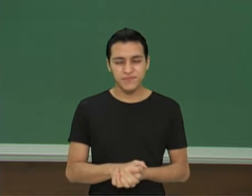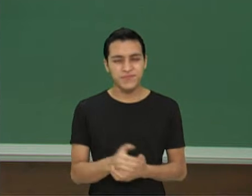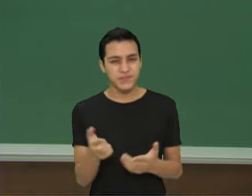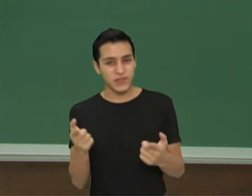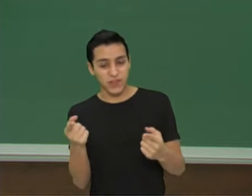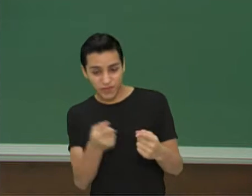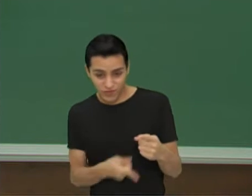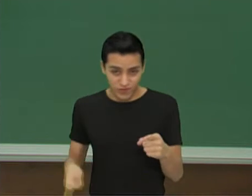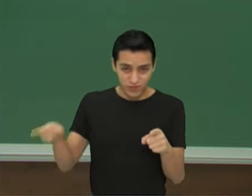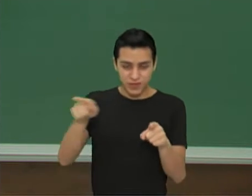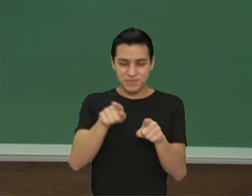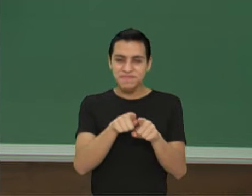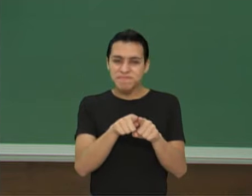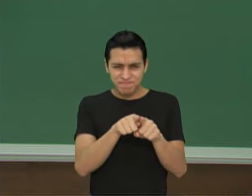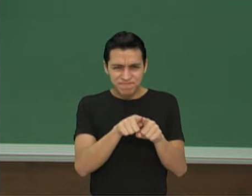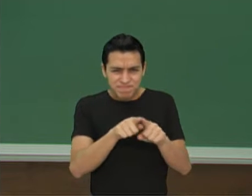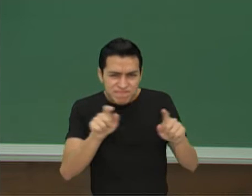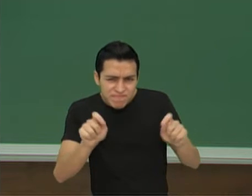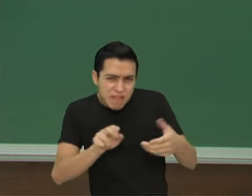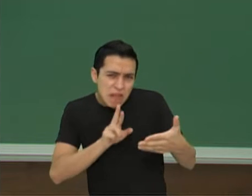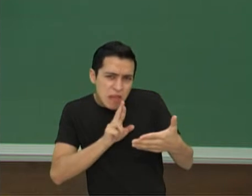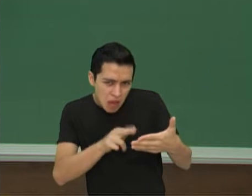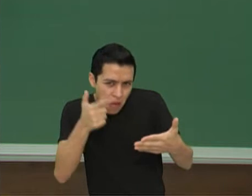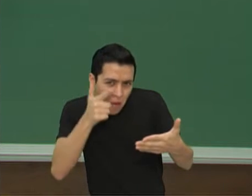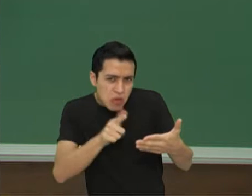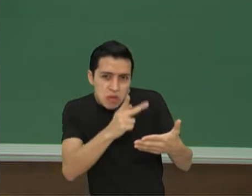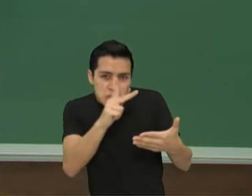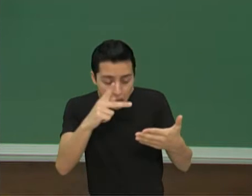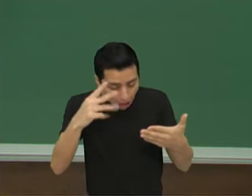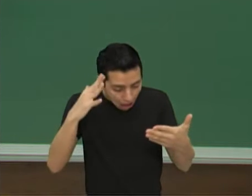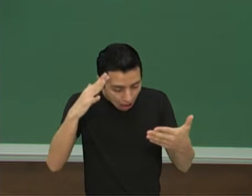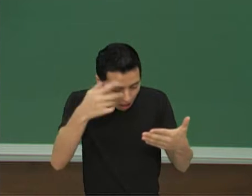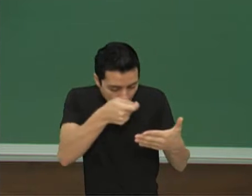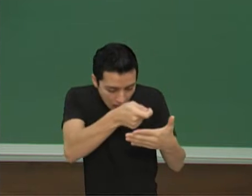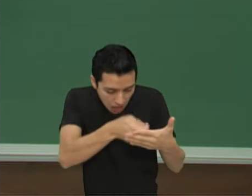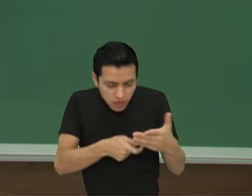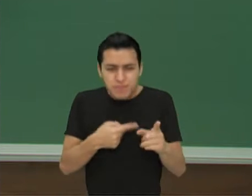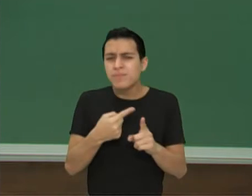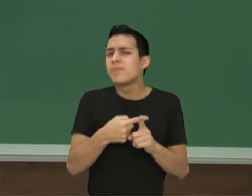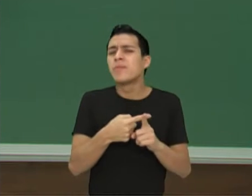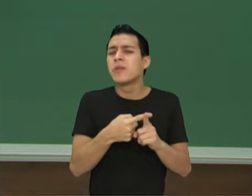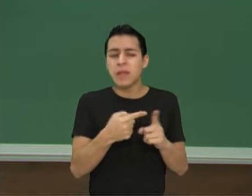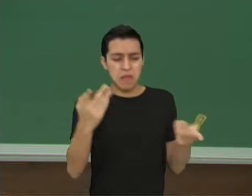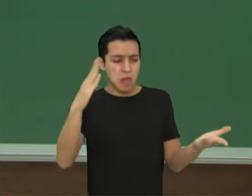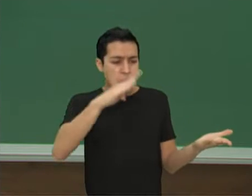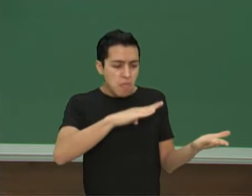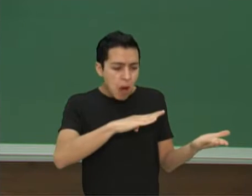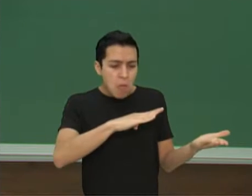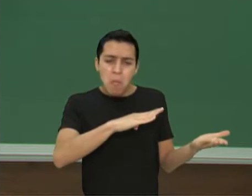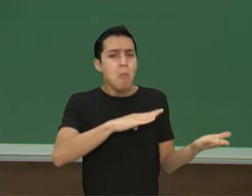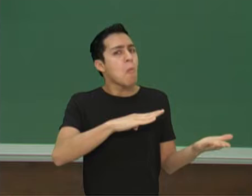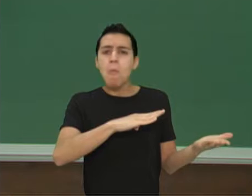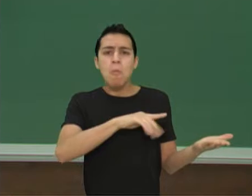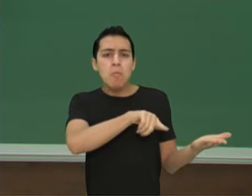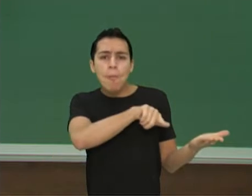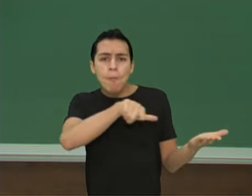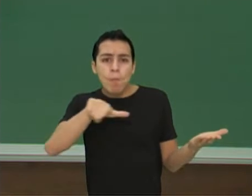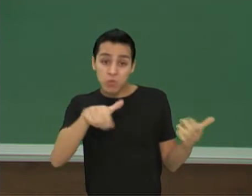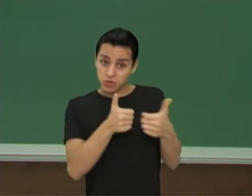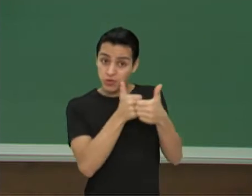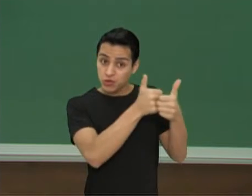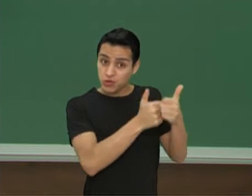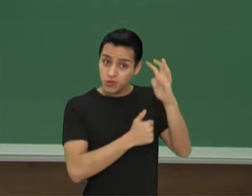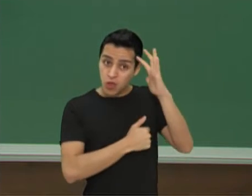Voltando aqui então, pessoal, conseguiu responder com suas palavras aí, né? Por que o mal não existiria, segundo Santo Agostinho, tá? Vamos